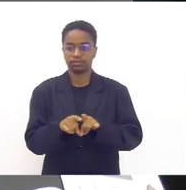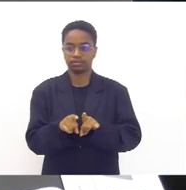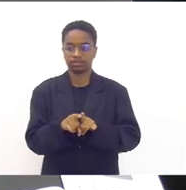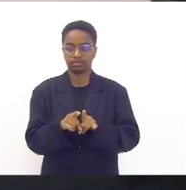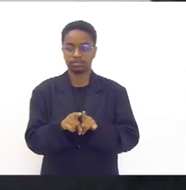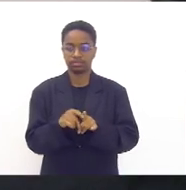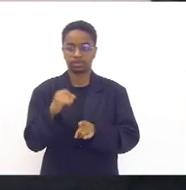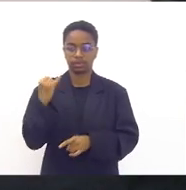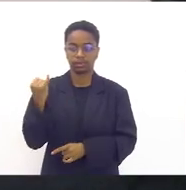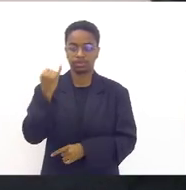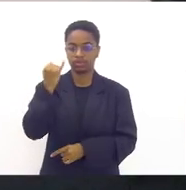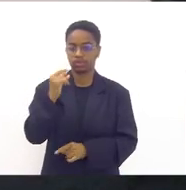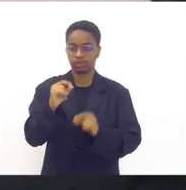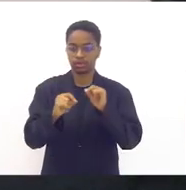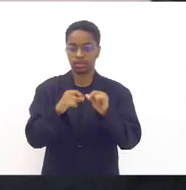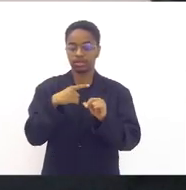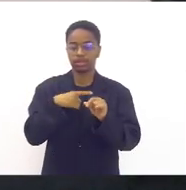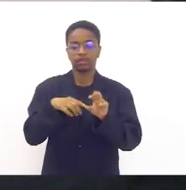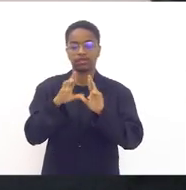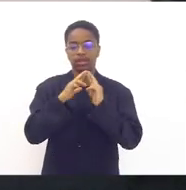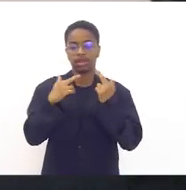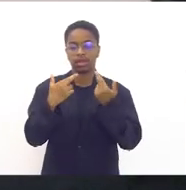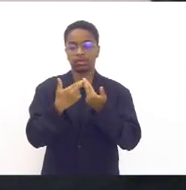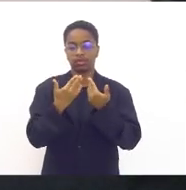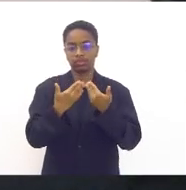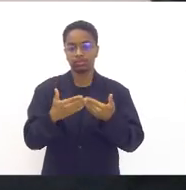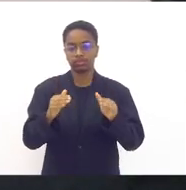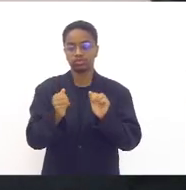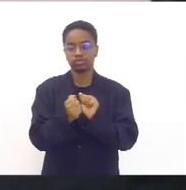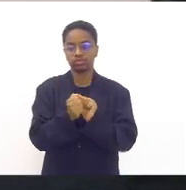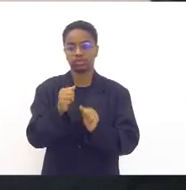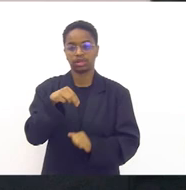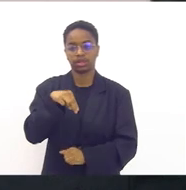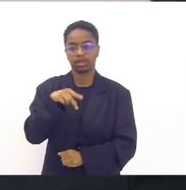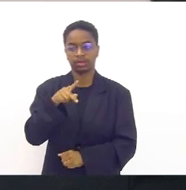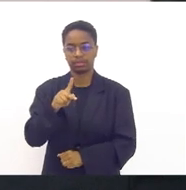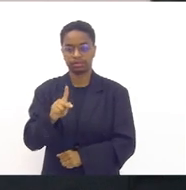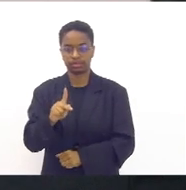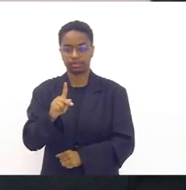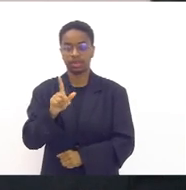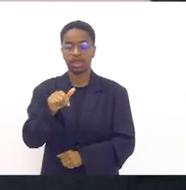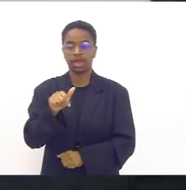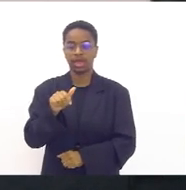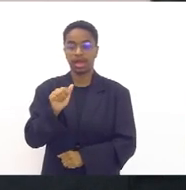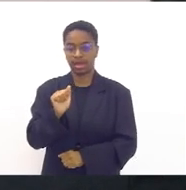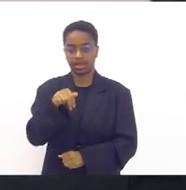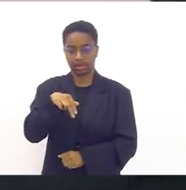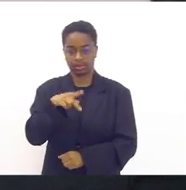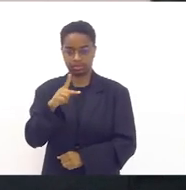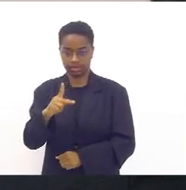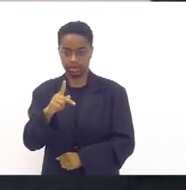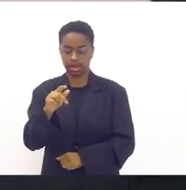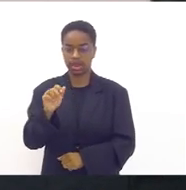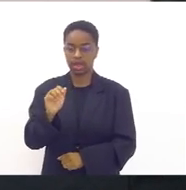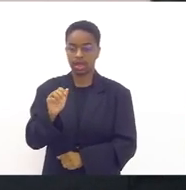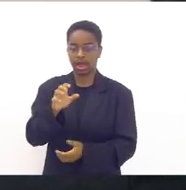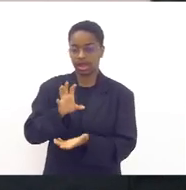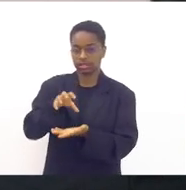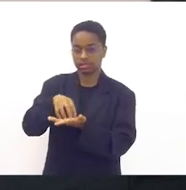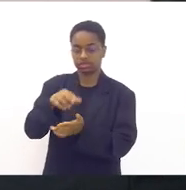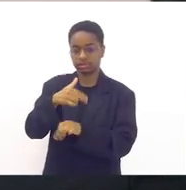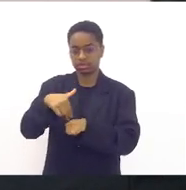tivemos uma audiência pública da ANP, da Agência Nacional do Petróleo, realizada em junho